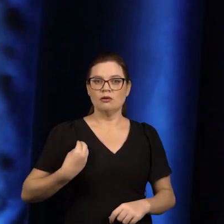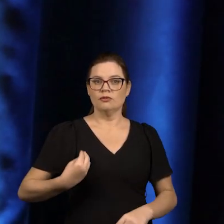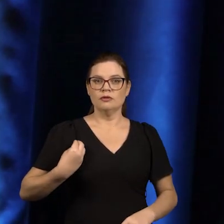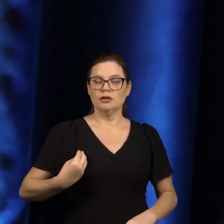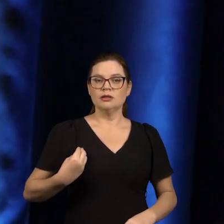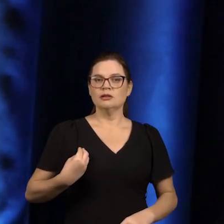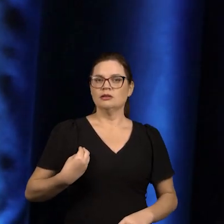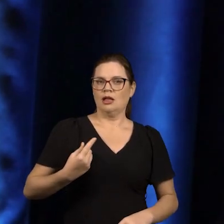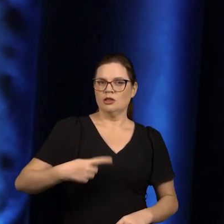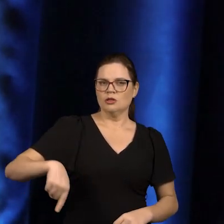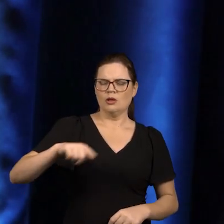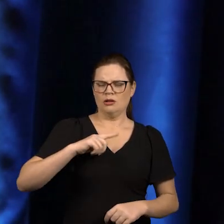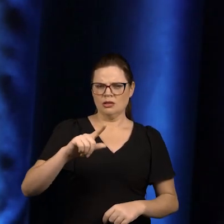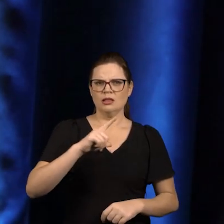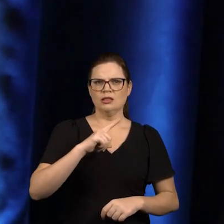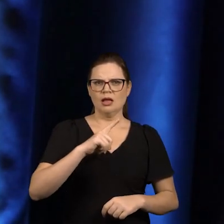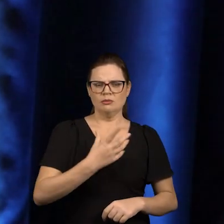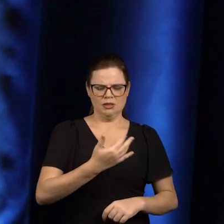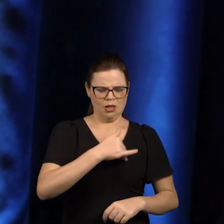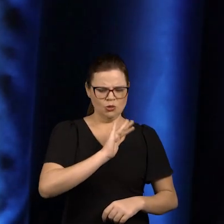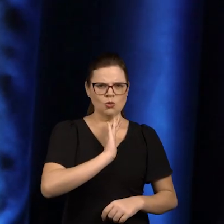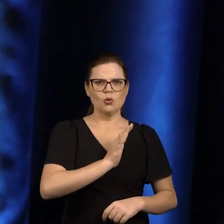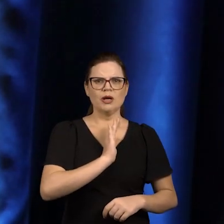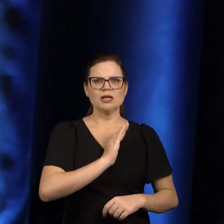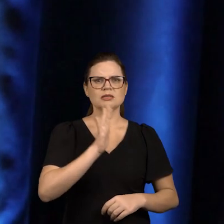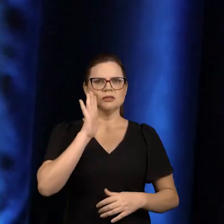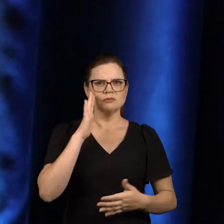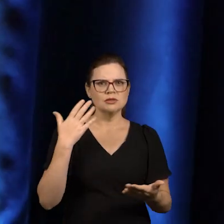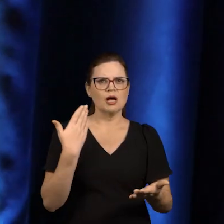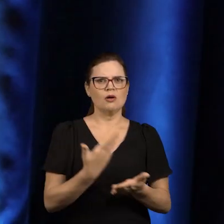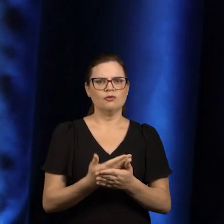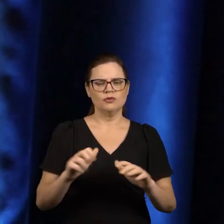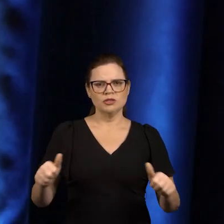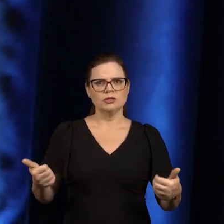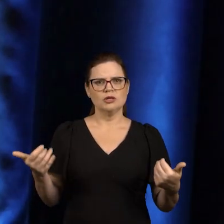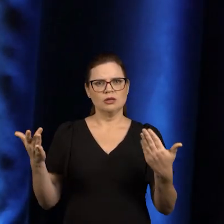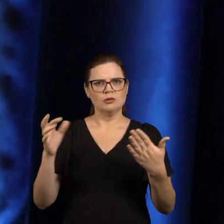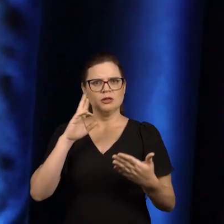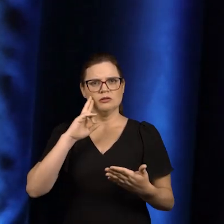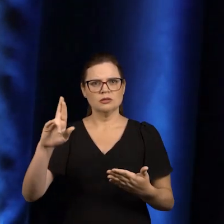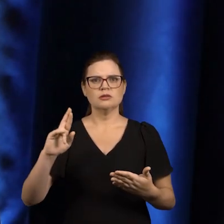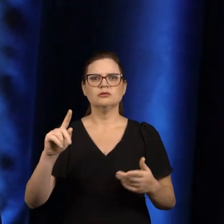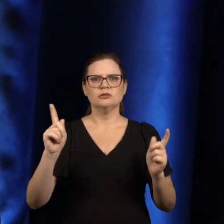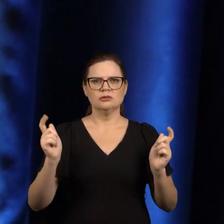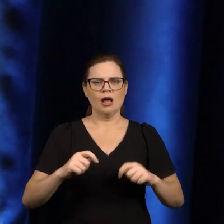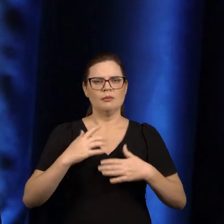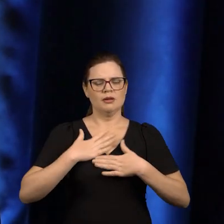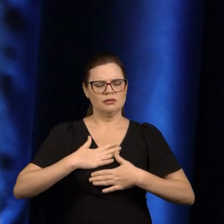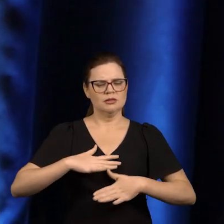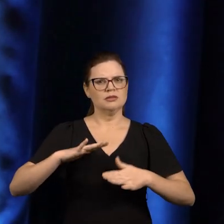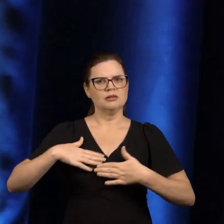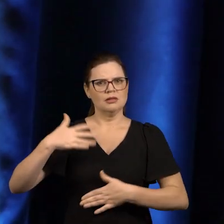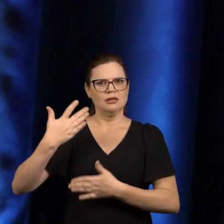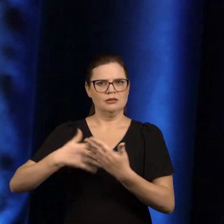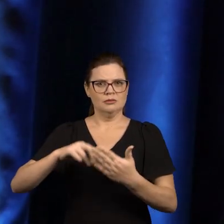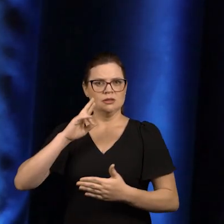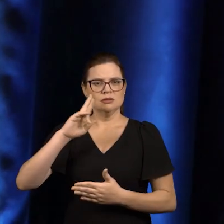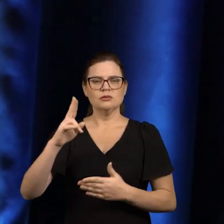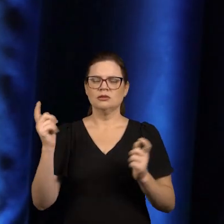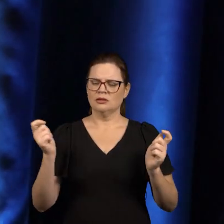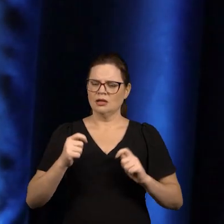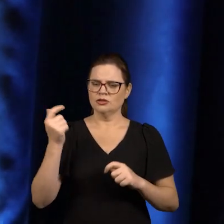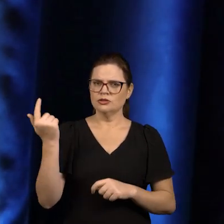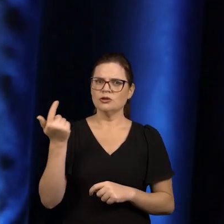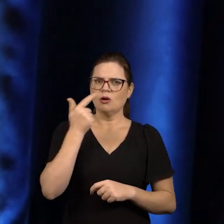esse altar edificado, ele tem esse descanso no Senhor, né? Então ele encontra esse